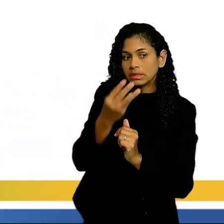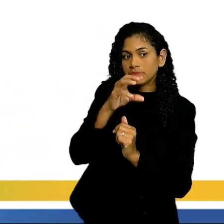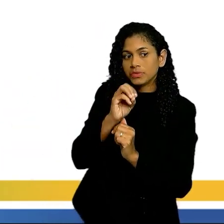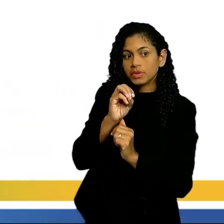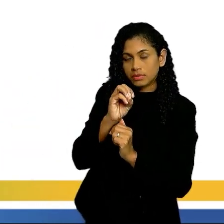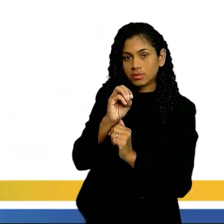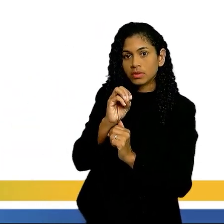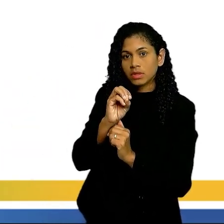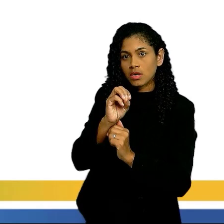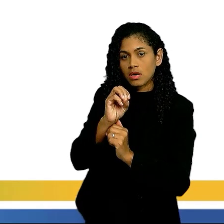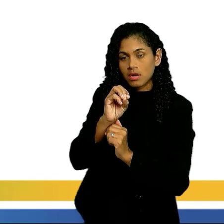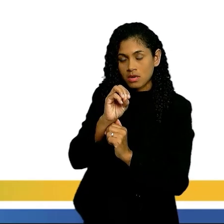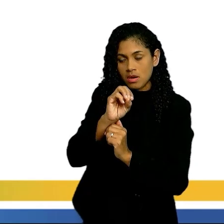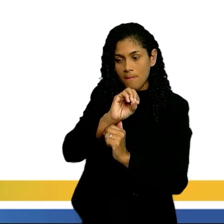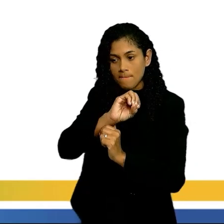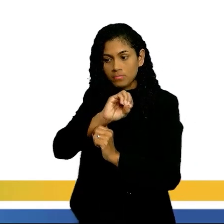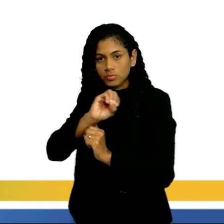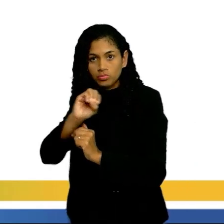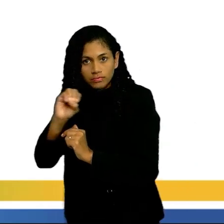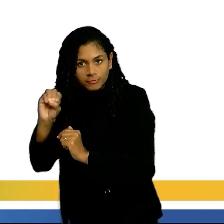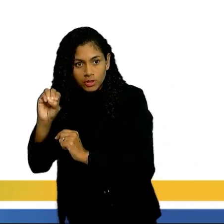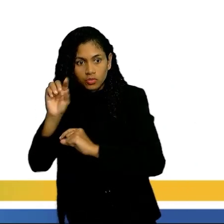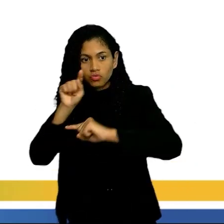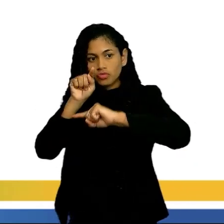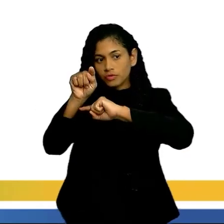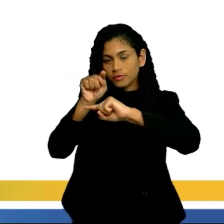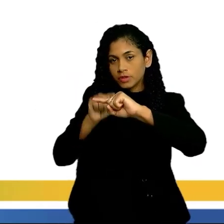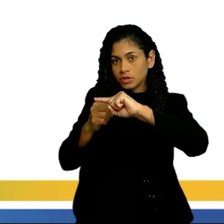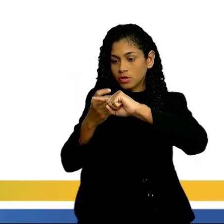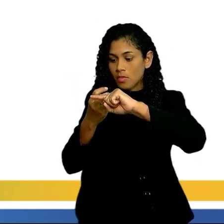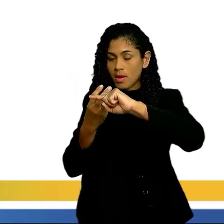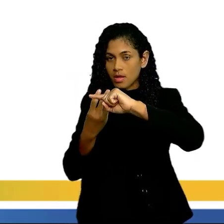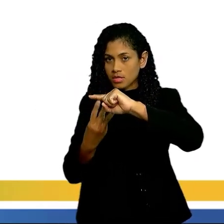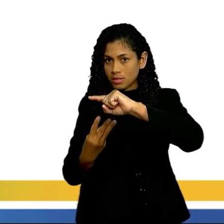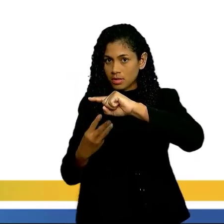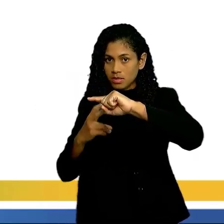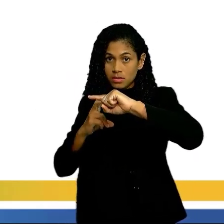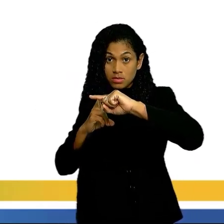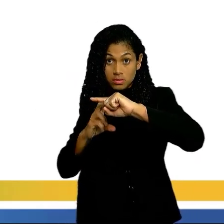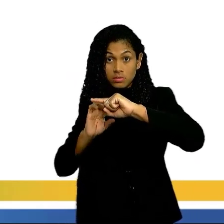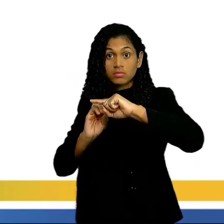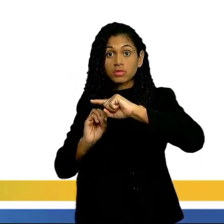uma lata, certo? Que é 350 ml, que vai dar